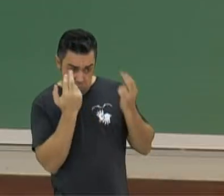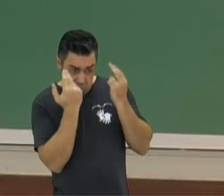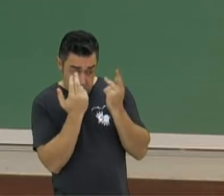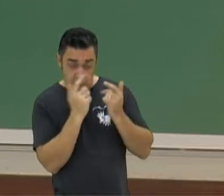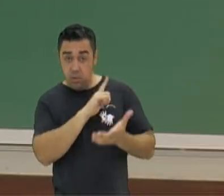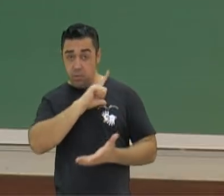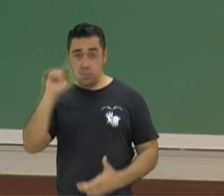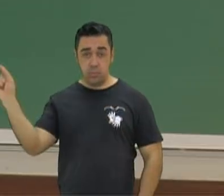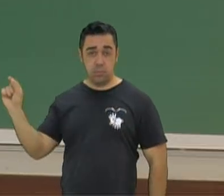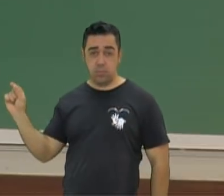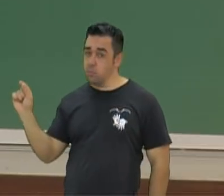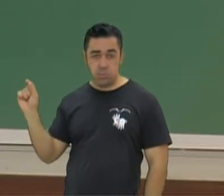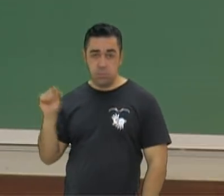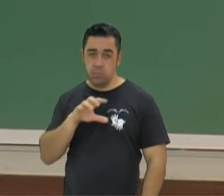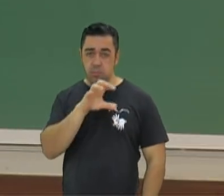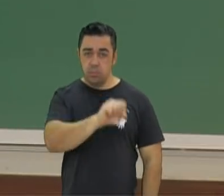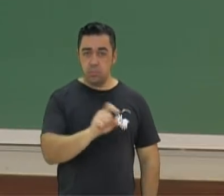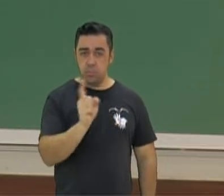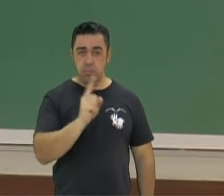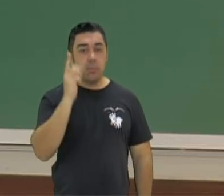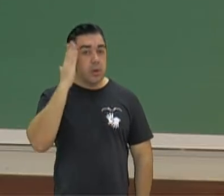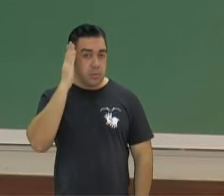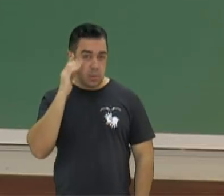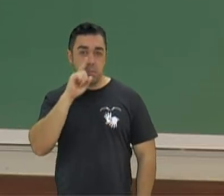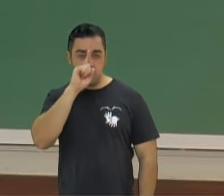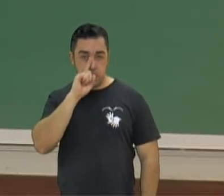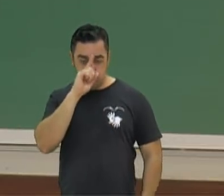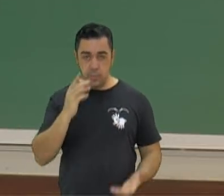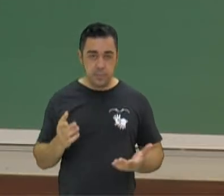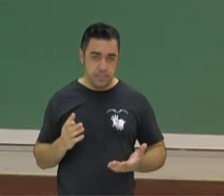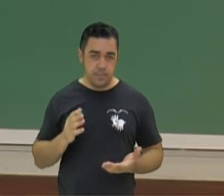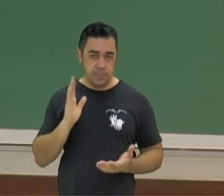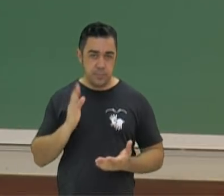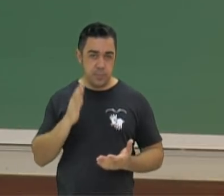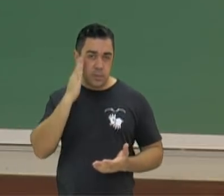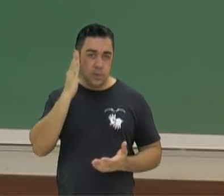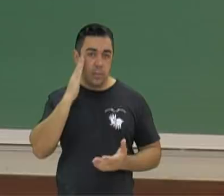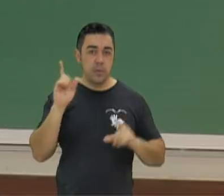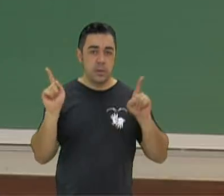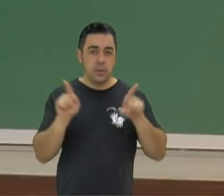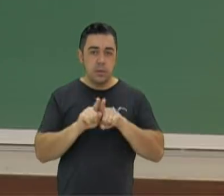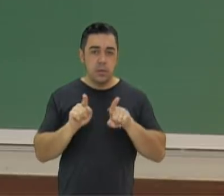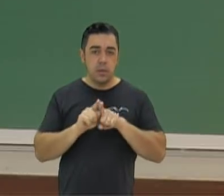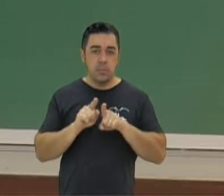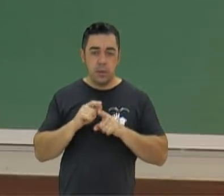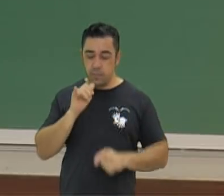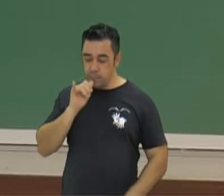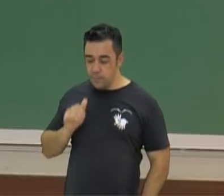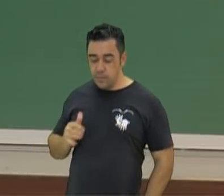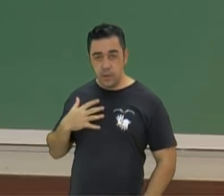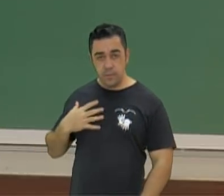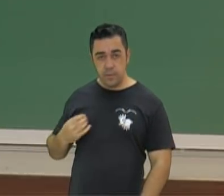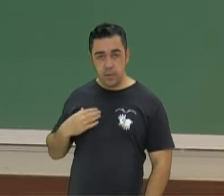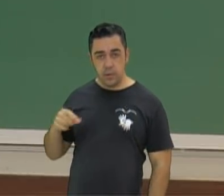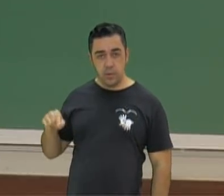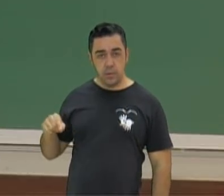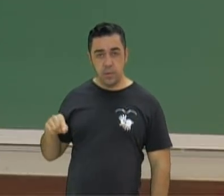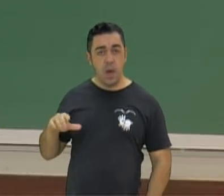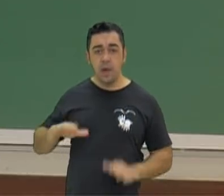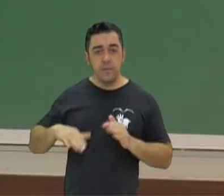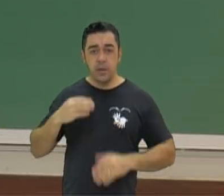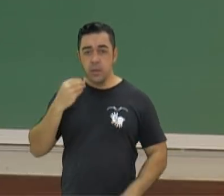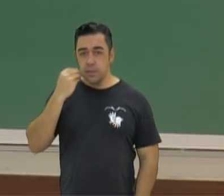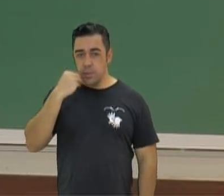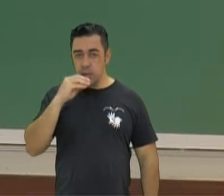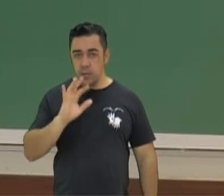parecida, ele já não vai mais atrás, porque ele sabe que é perigoso. E ele já repassa essas informações para o filhote. Então, o filhote, às vezes, nem teve uma experiência